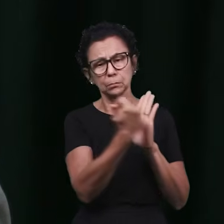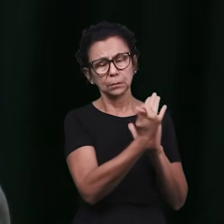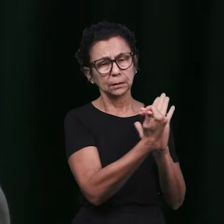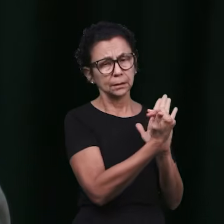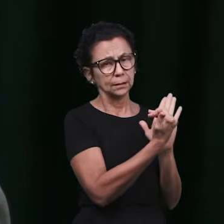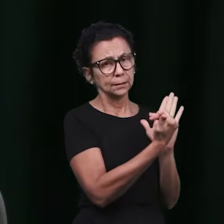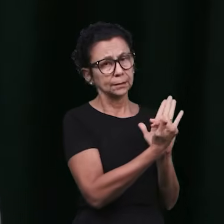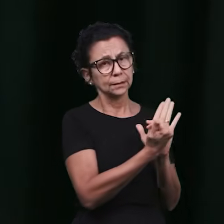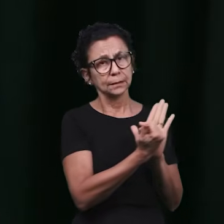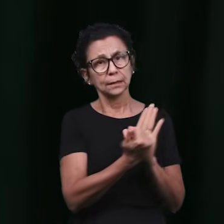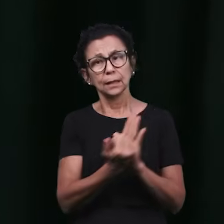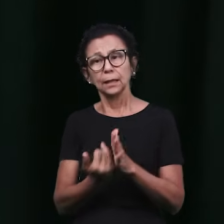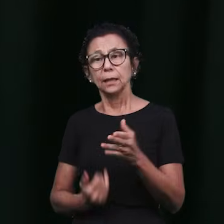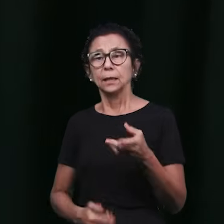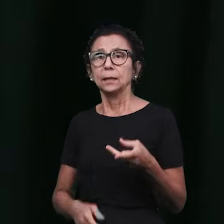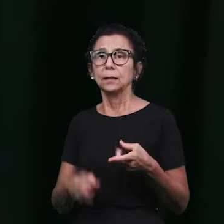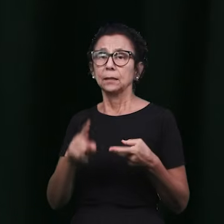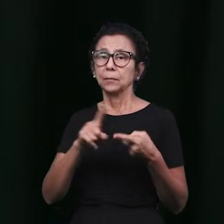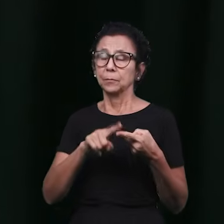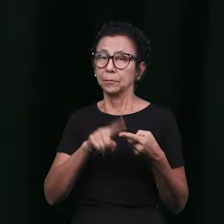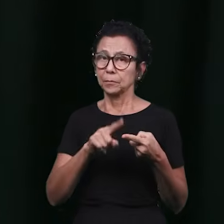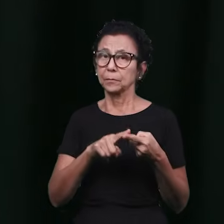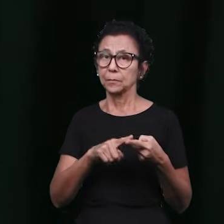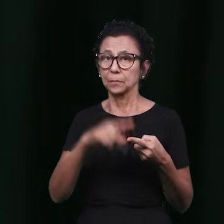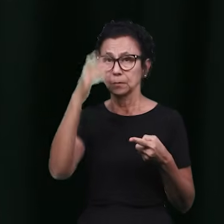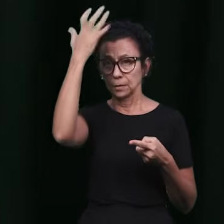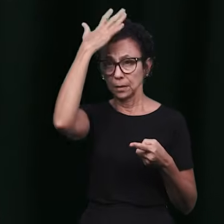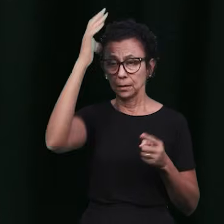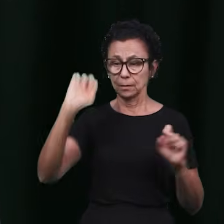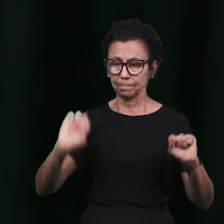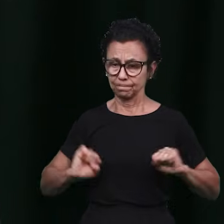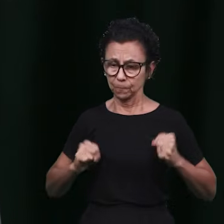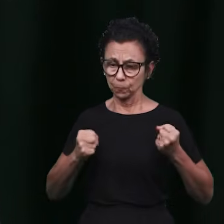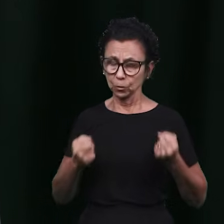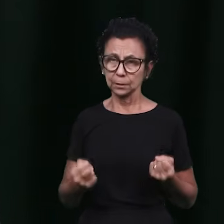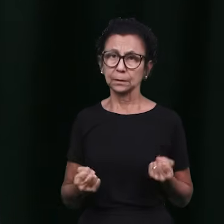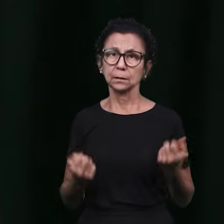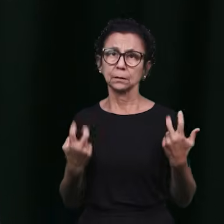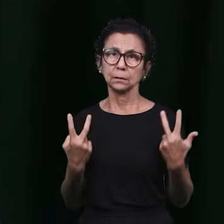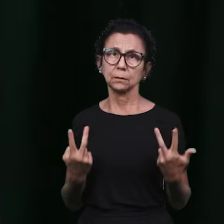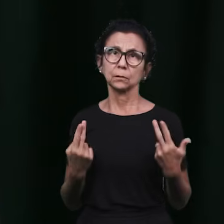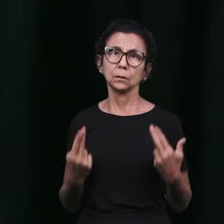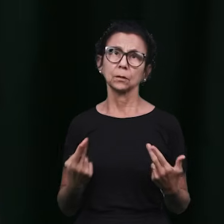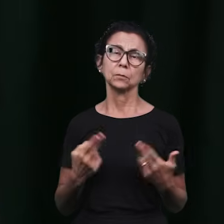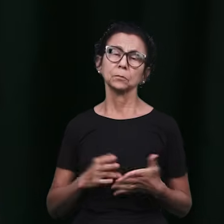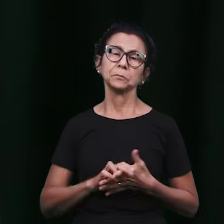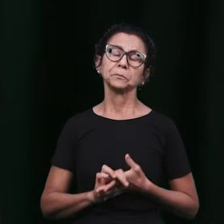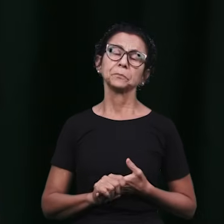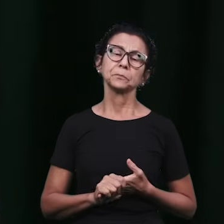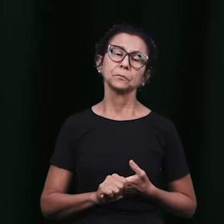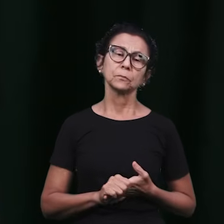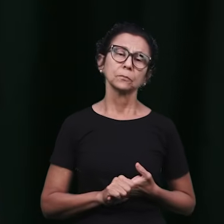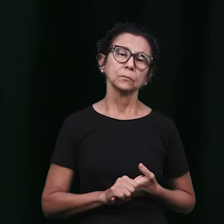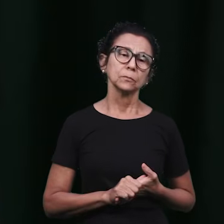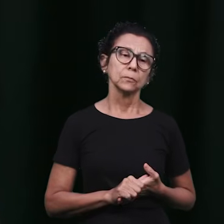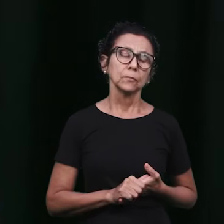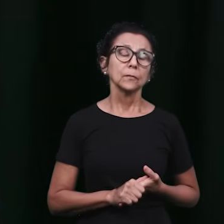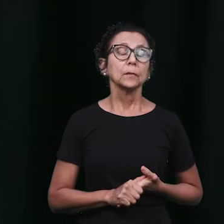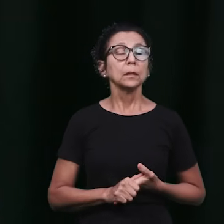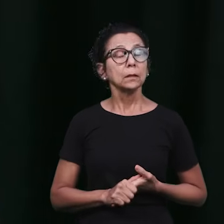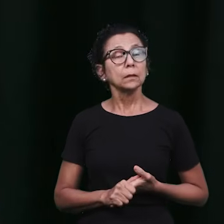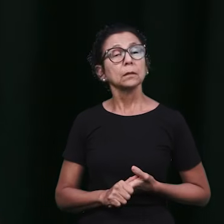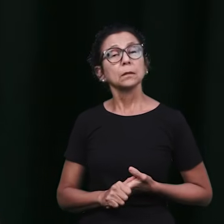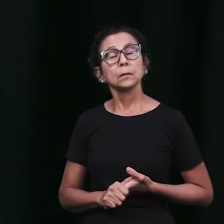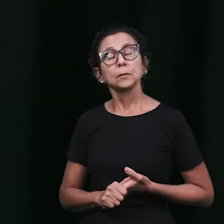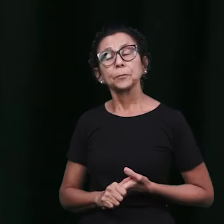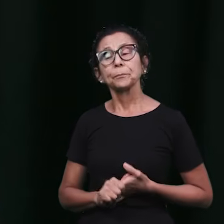nós vamos ver Josafá se empenhando da mesma maneira. Então, uma das primeiras preocupações dele foi exatamente ensinar ao